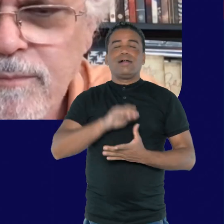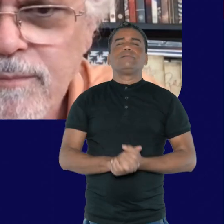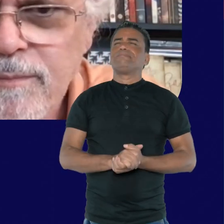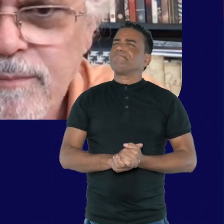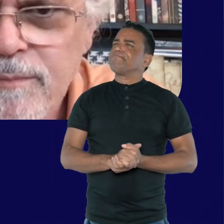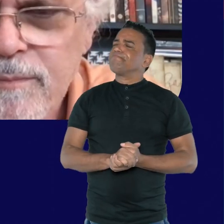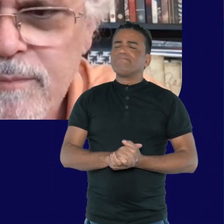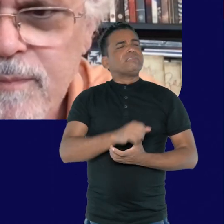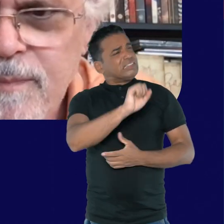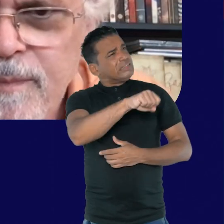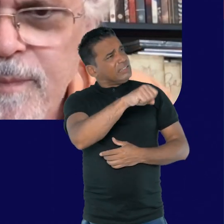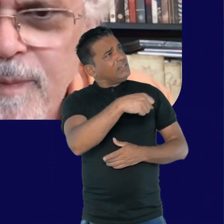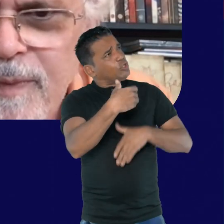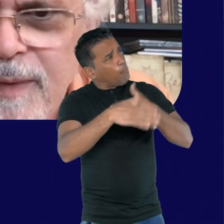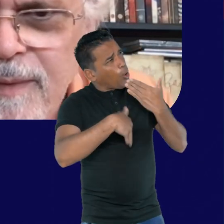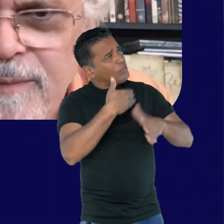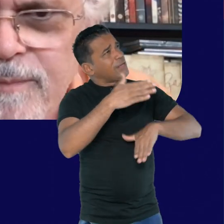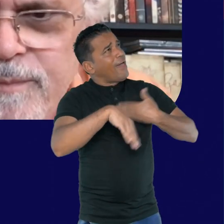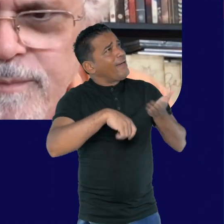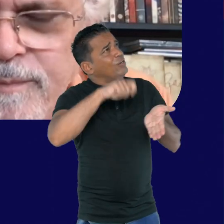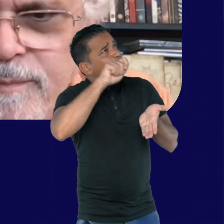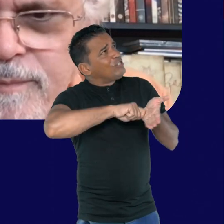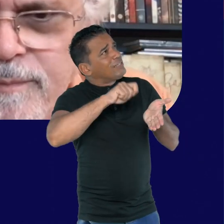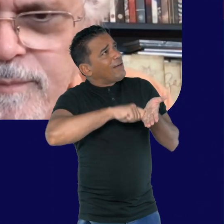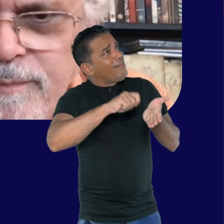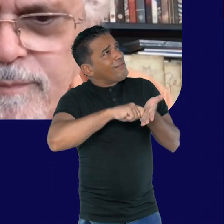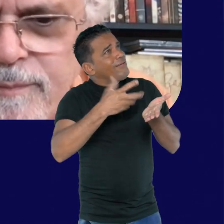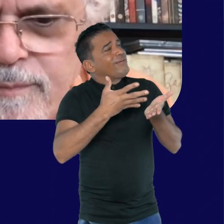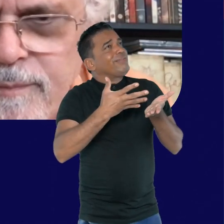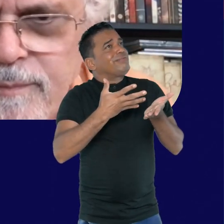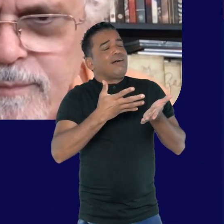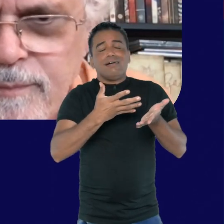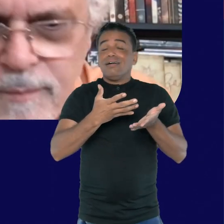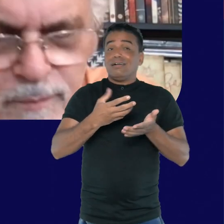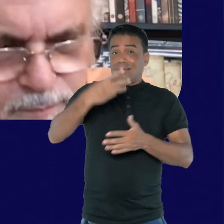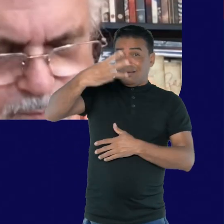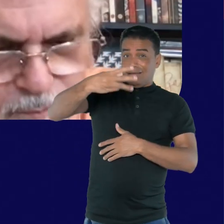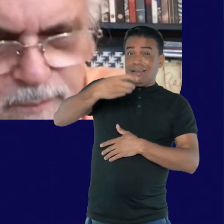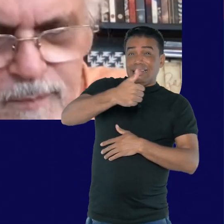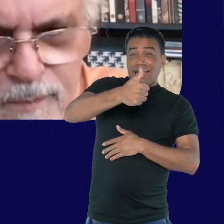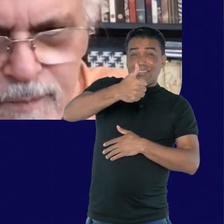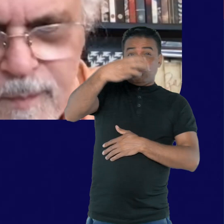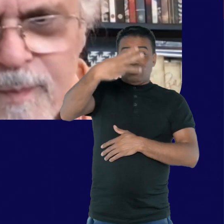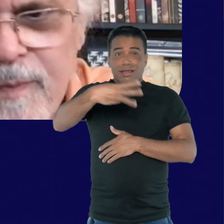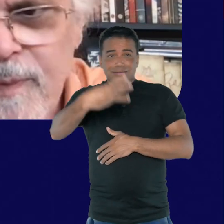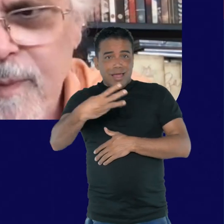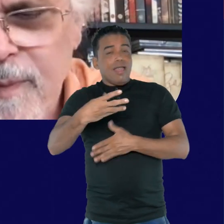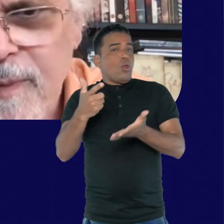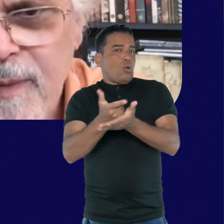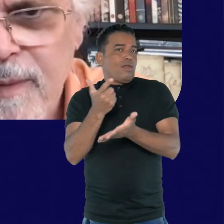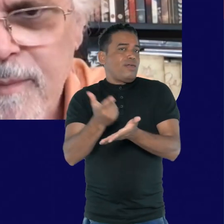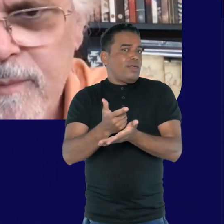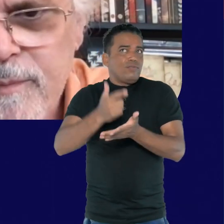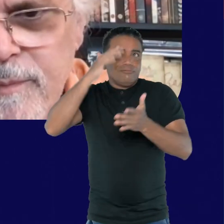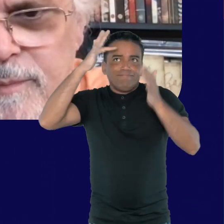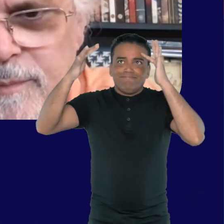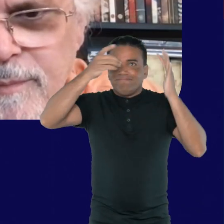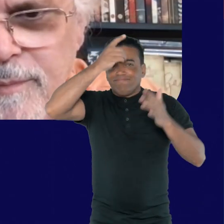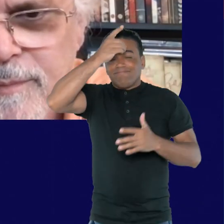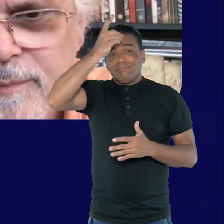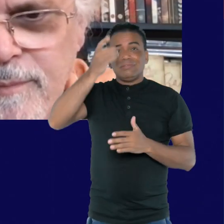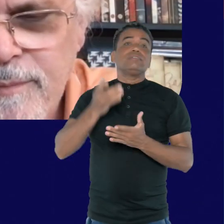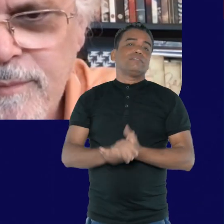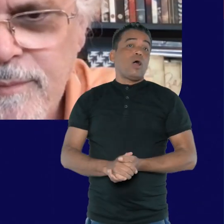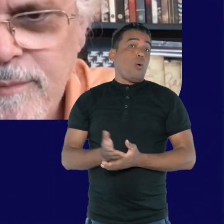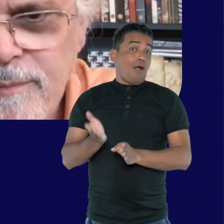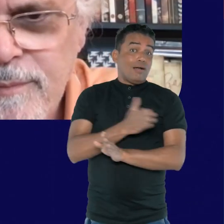escrita, né? Nessa sua trajetória, esse é seu 13º livro de ficção, para além de todos os livros que você tinha comentado comigo antes da